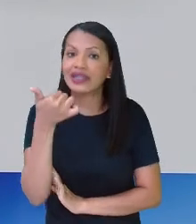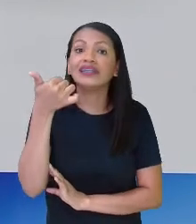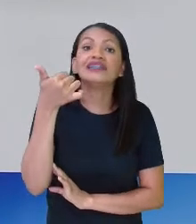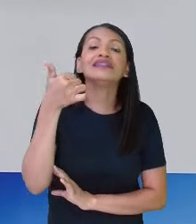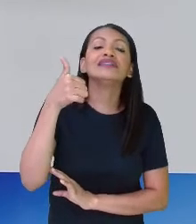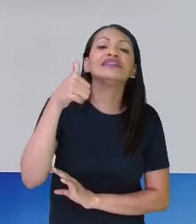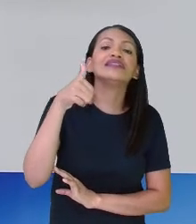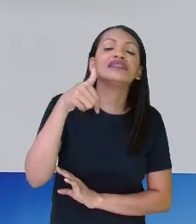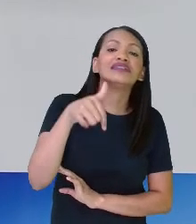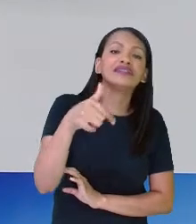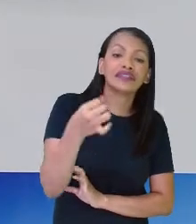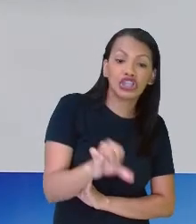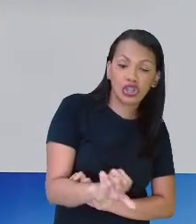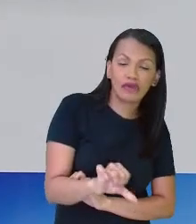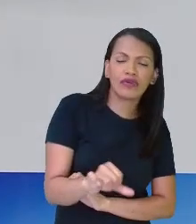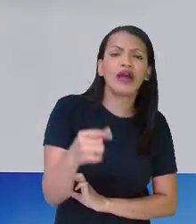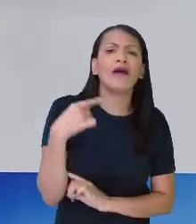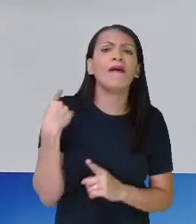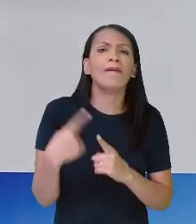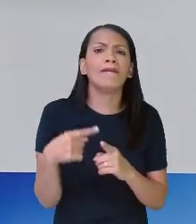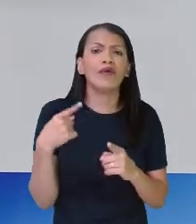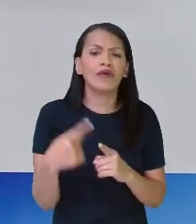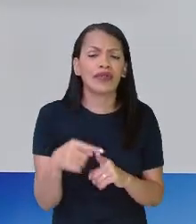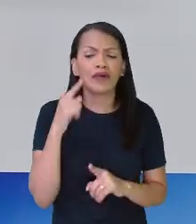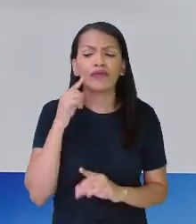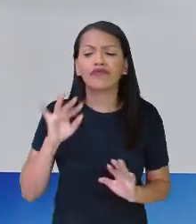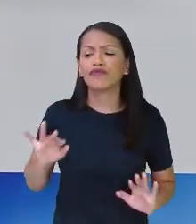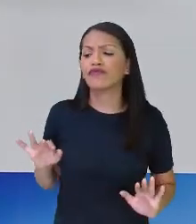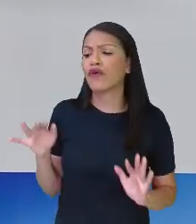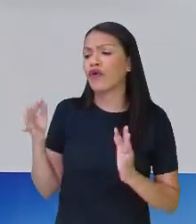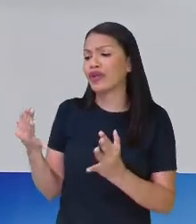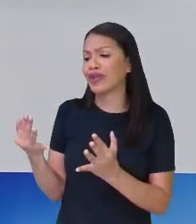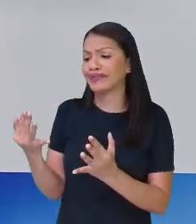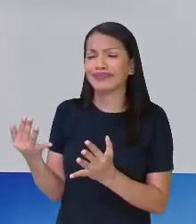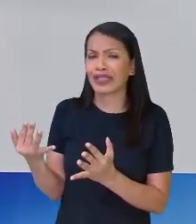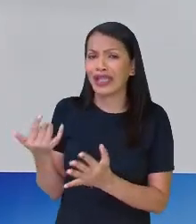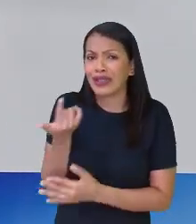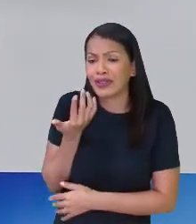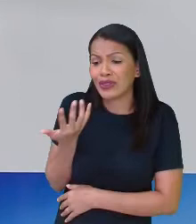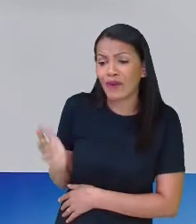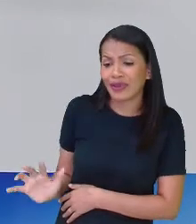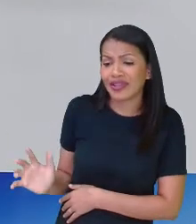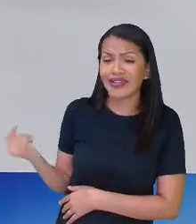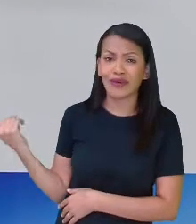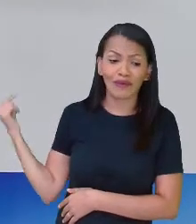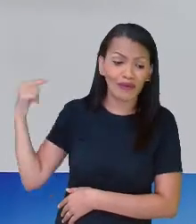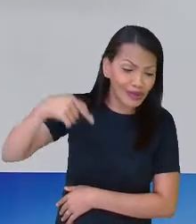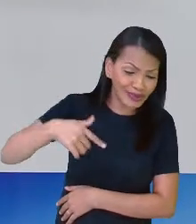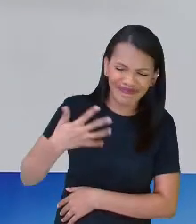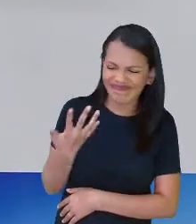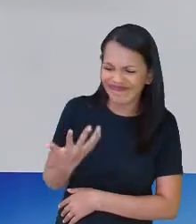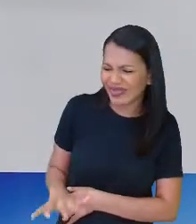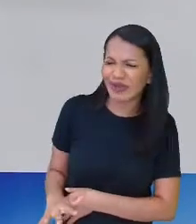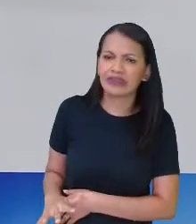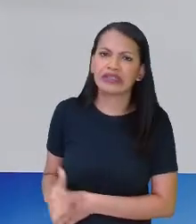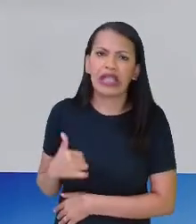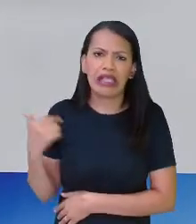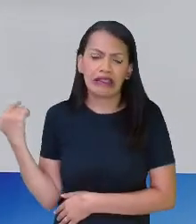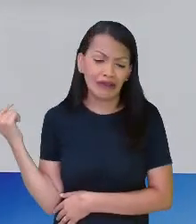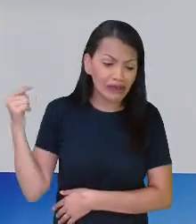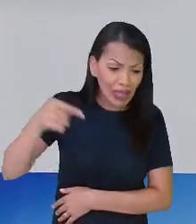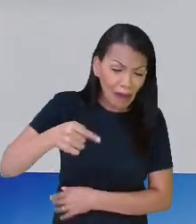falei involuntária e enfoquei esse termo? Porque eles não queriam vir. Eles não vieram para cá de